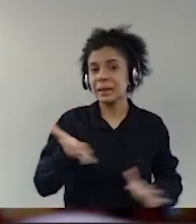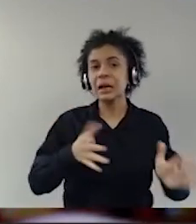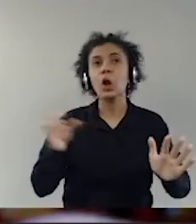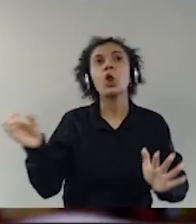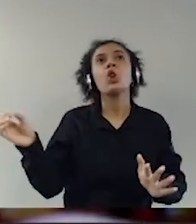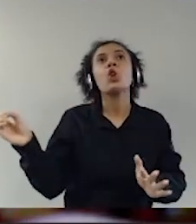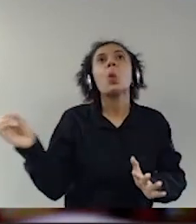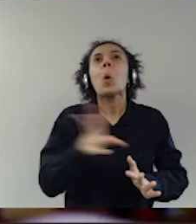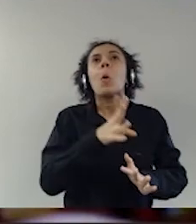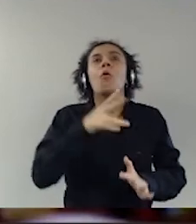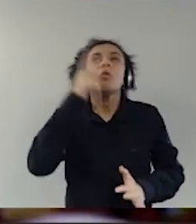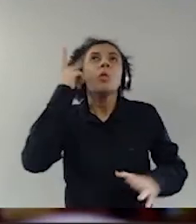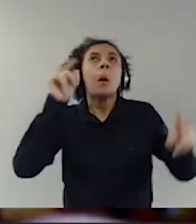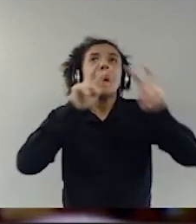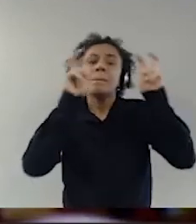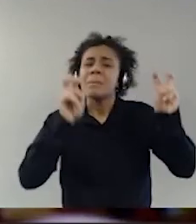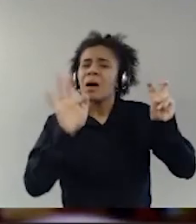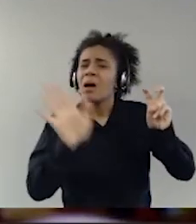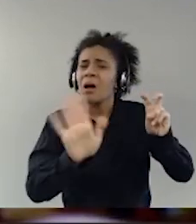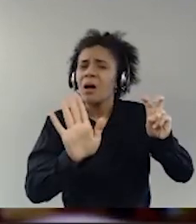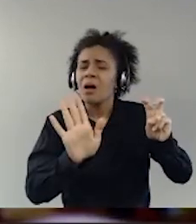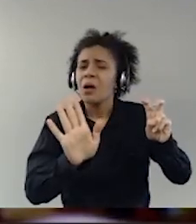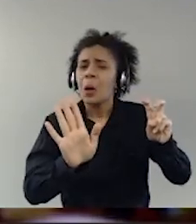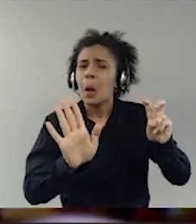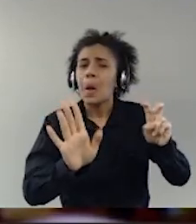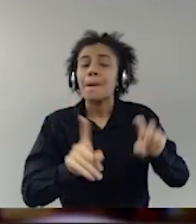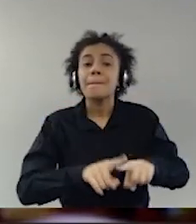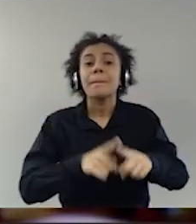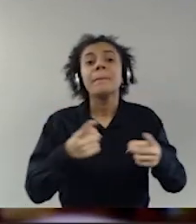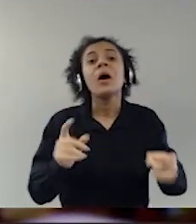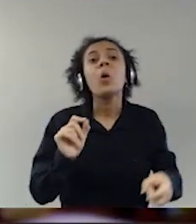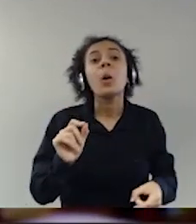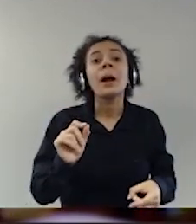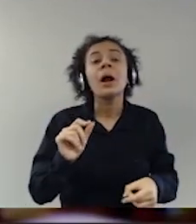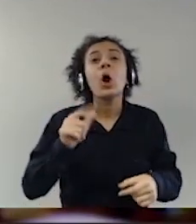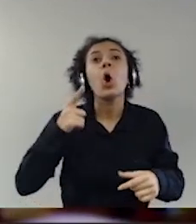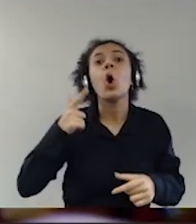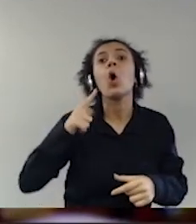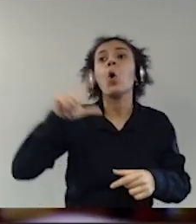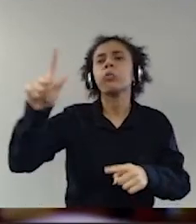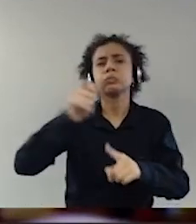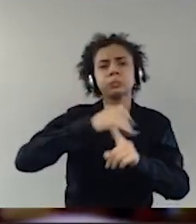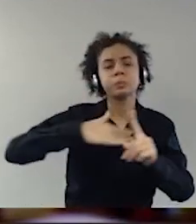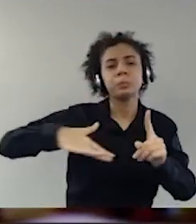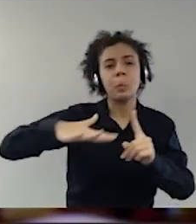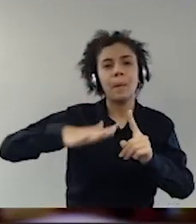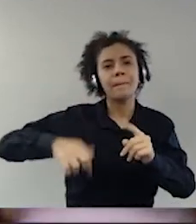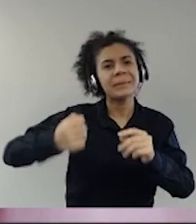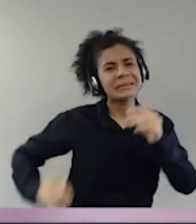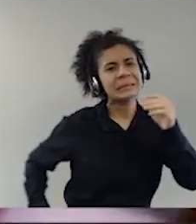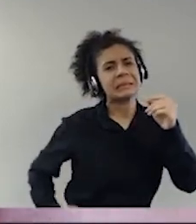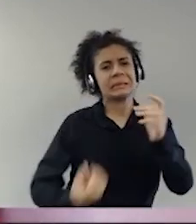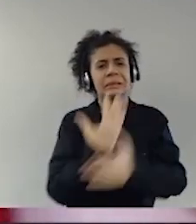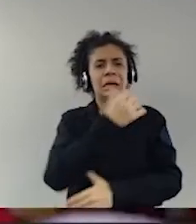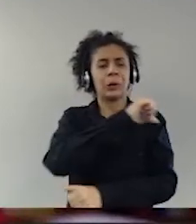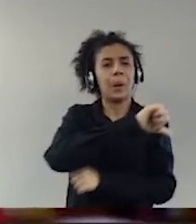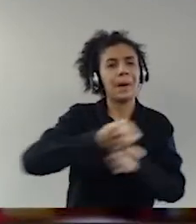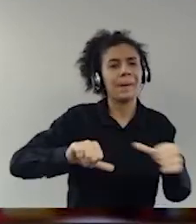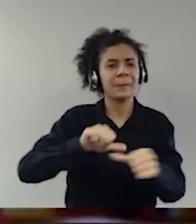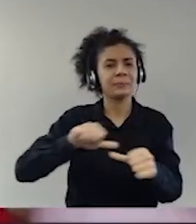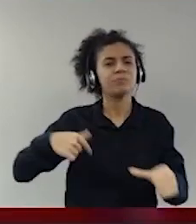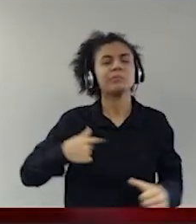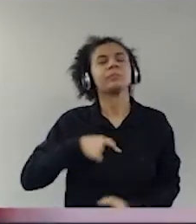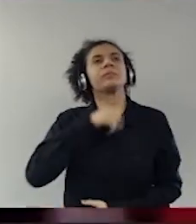novo normal, ou melhor, não de um novo normal, mas quem sabe de uma outra sociedade que precisa ser criada, e há tanto tempo a gente